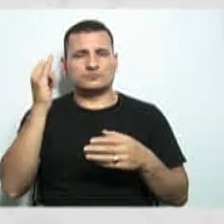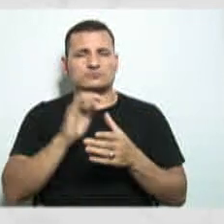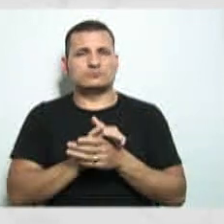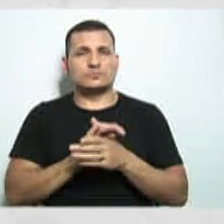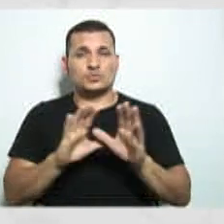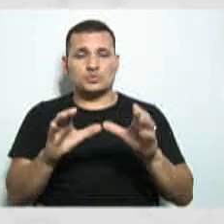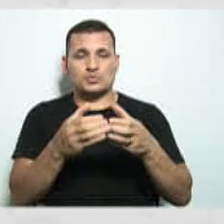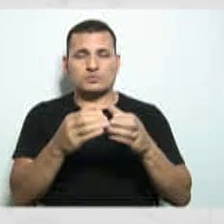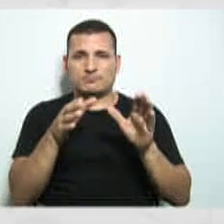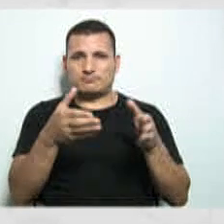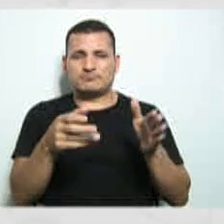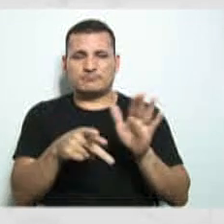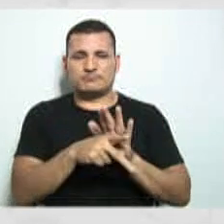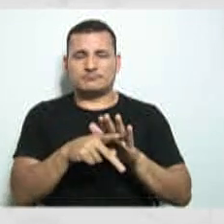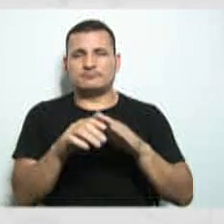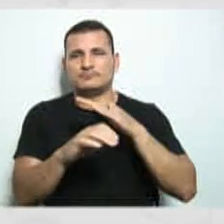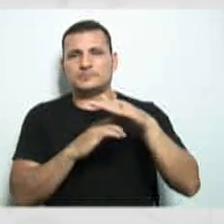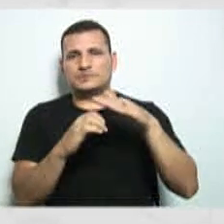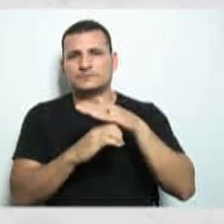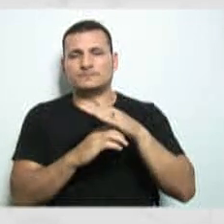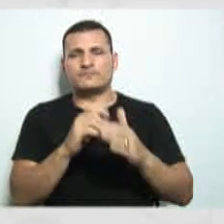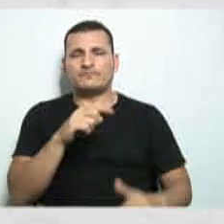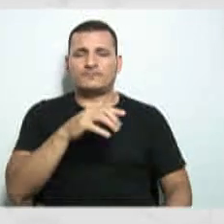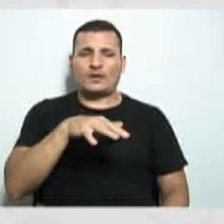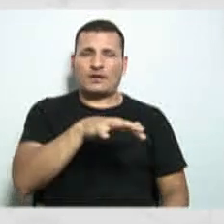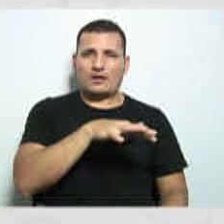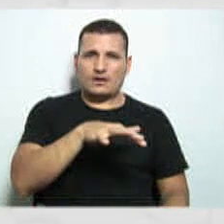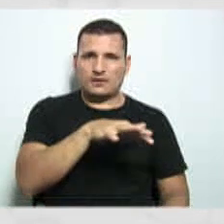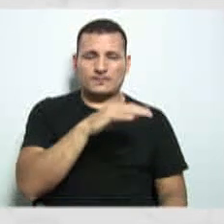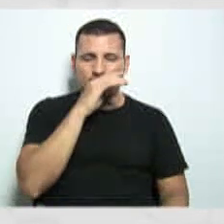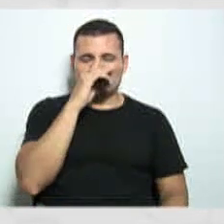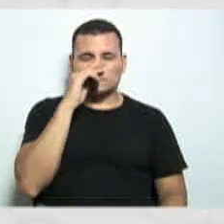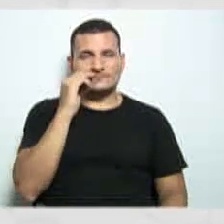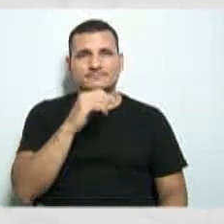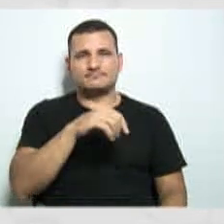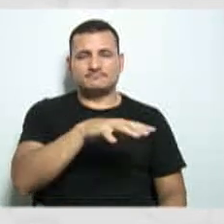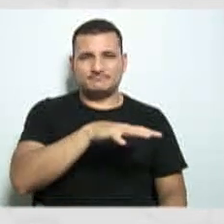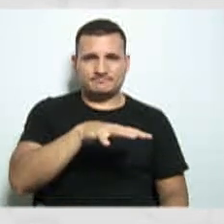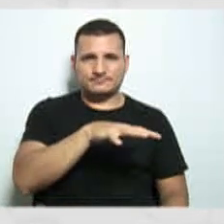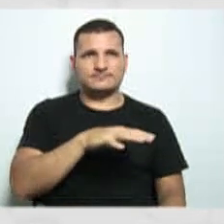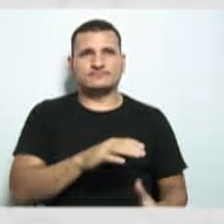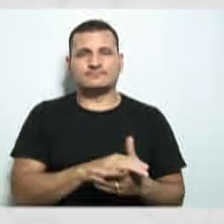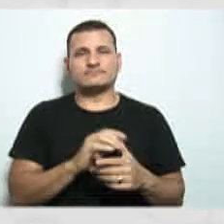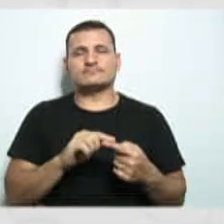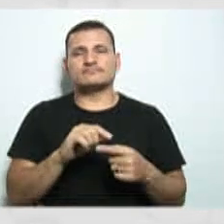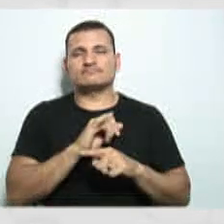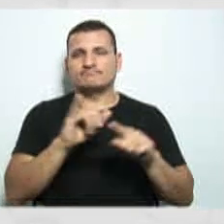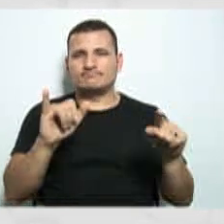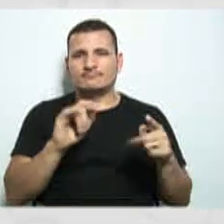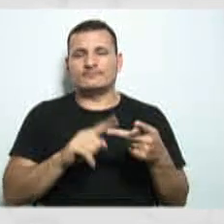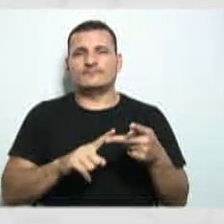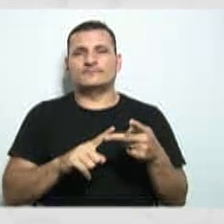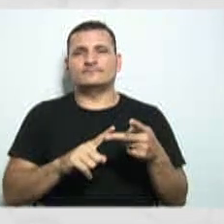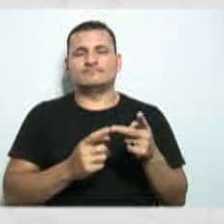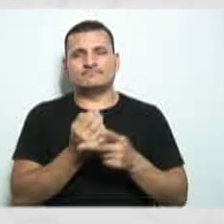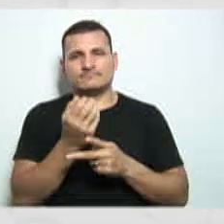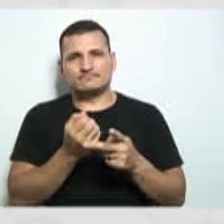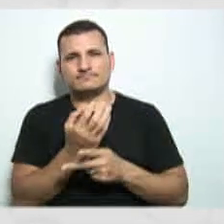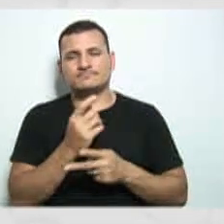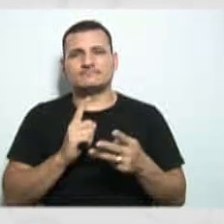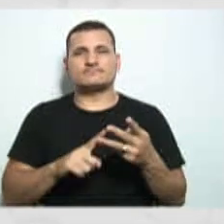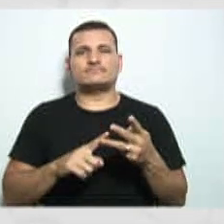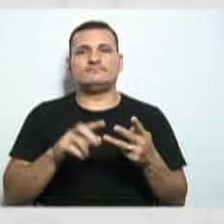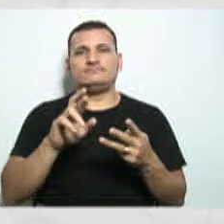da organização. Geralmente, ó, é uma área funcional. Olha só aqui, ó, como eu falei para ti, marketing ou produção, falei também